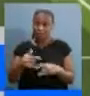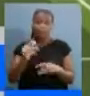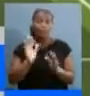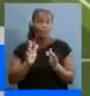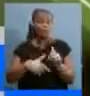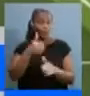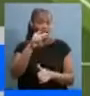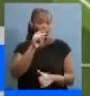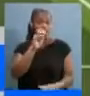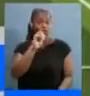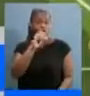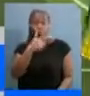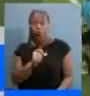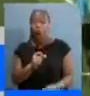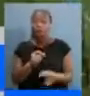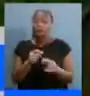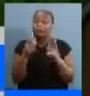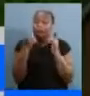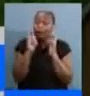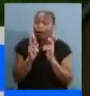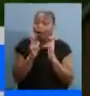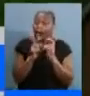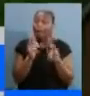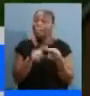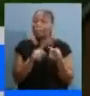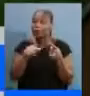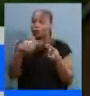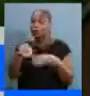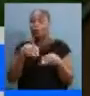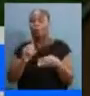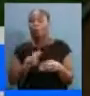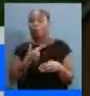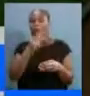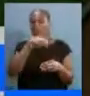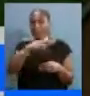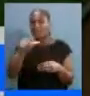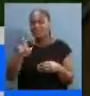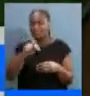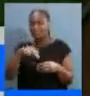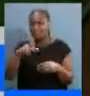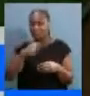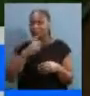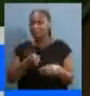vencer nos outros e torcer por um empate do outro jogo ou derrota da tanzânia